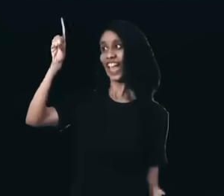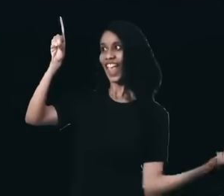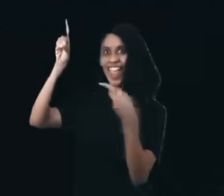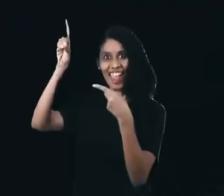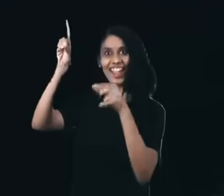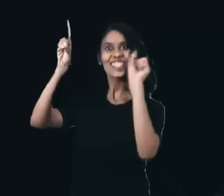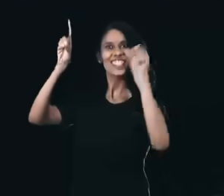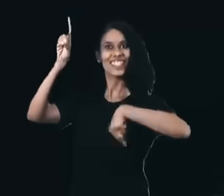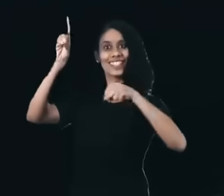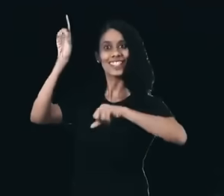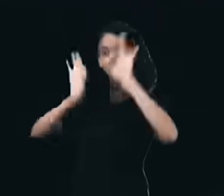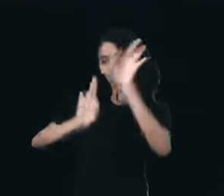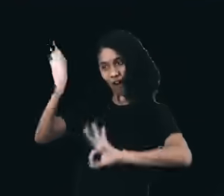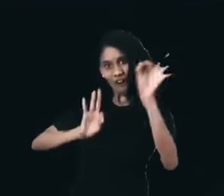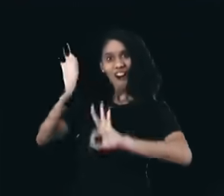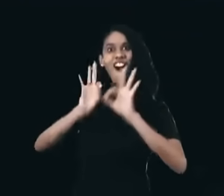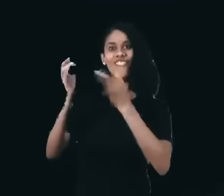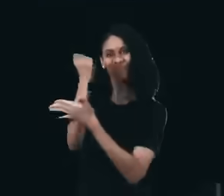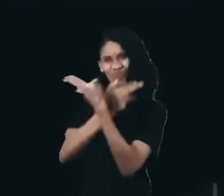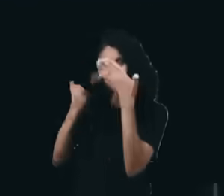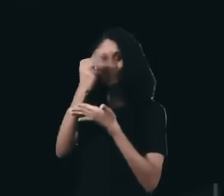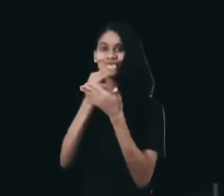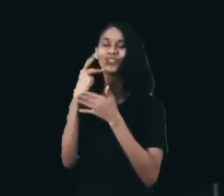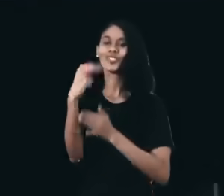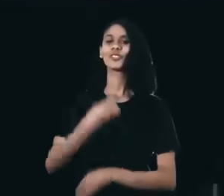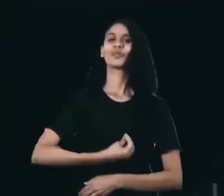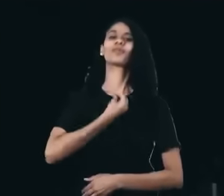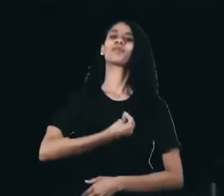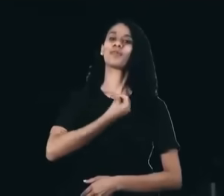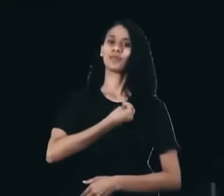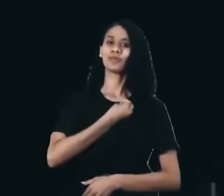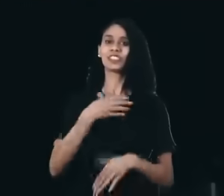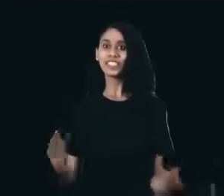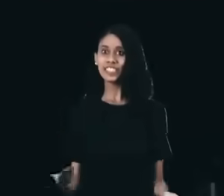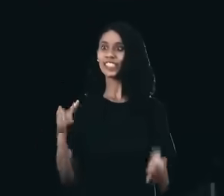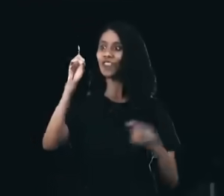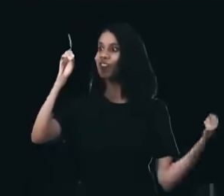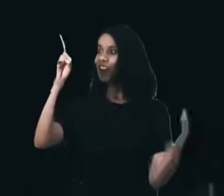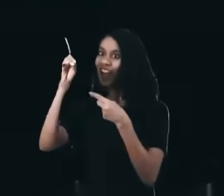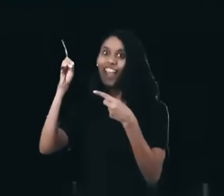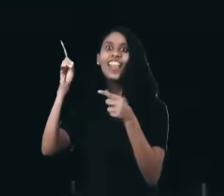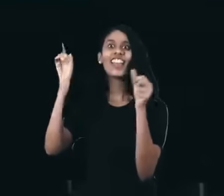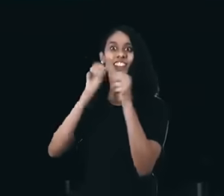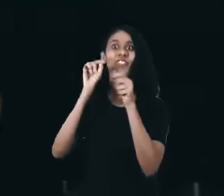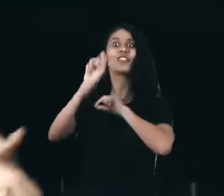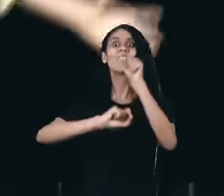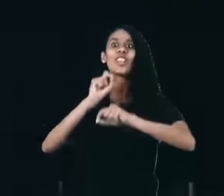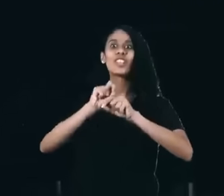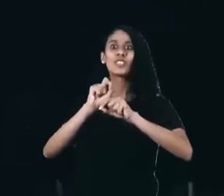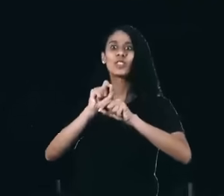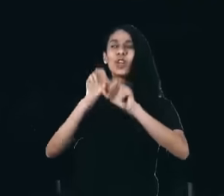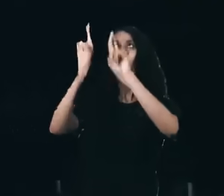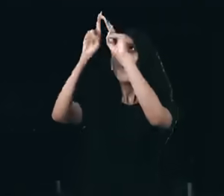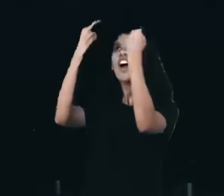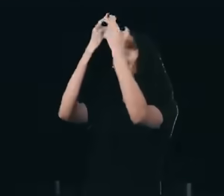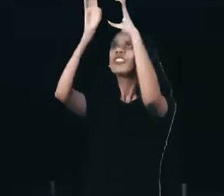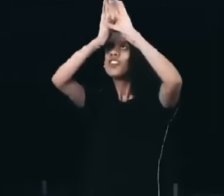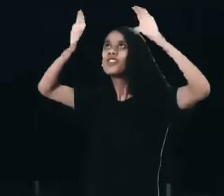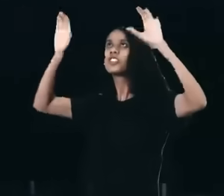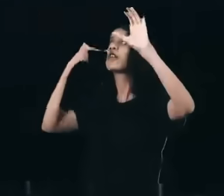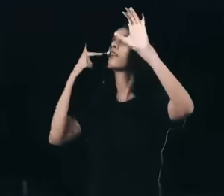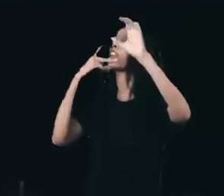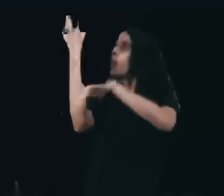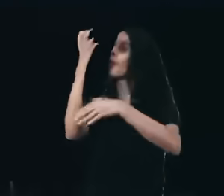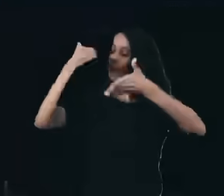Deus desenhou, arquitetou a sua vida. O próprio Deus teve uma reunião no céu e disse: quero